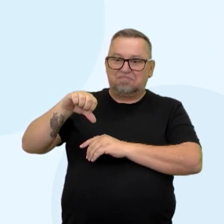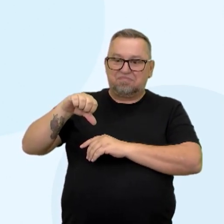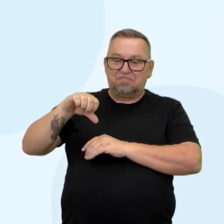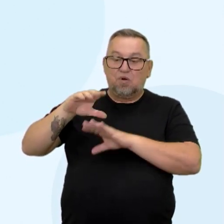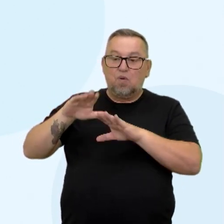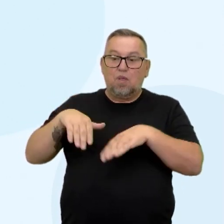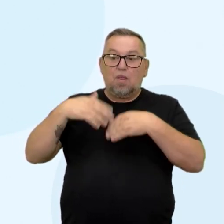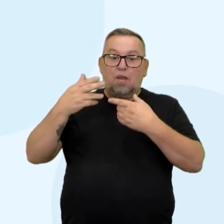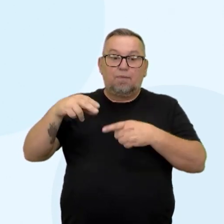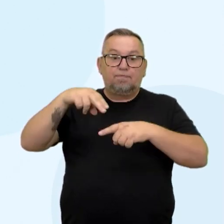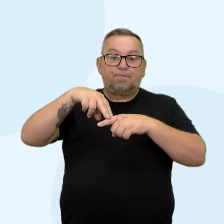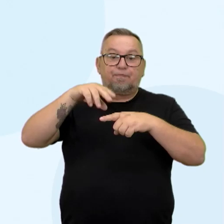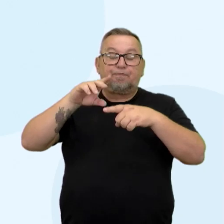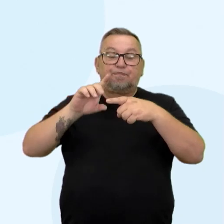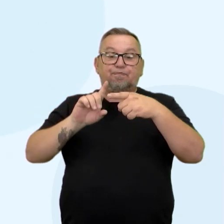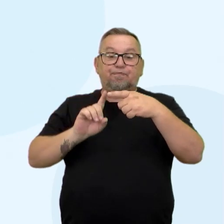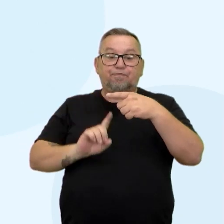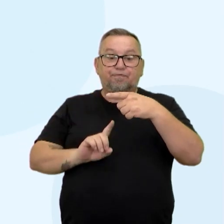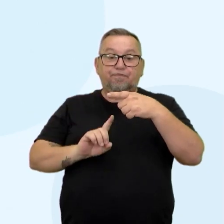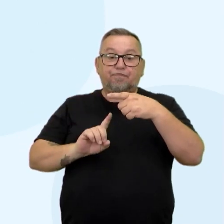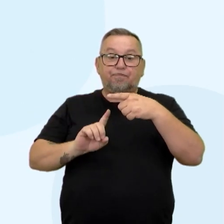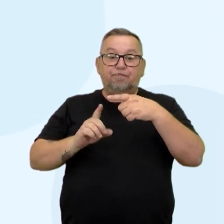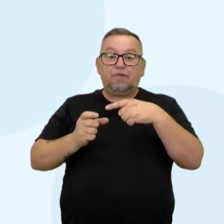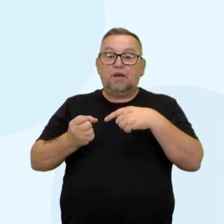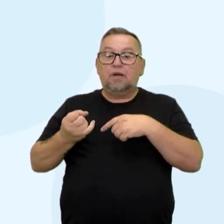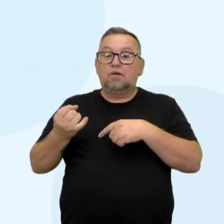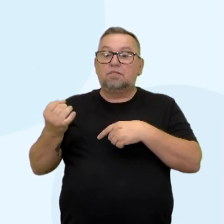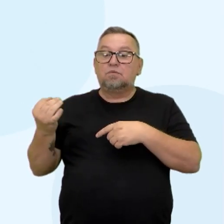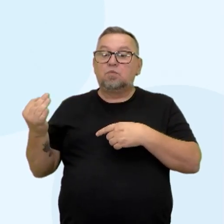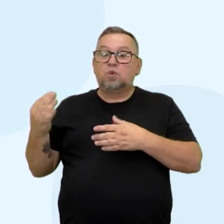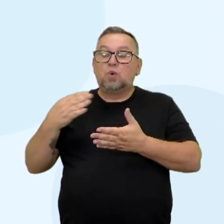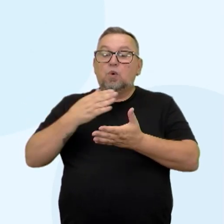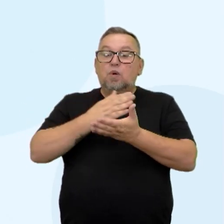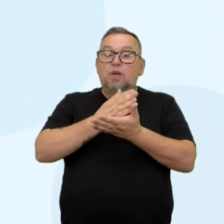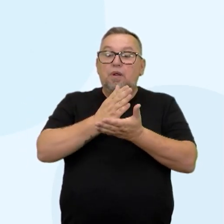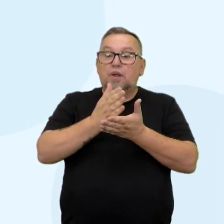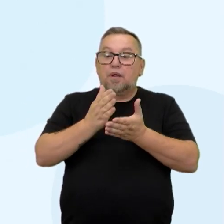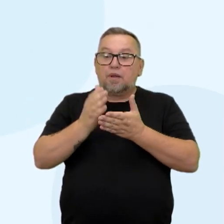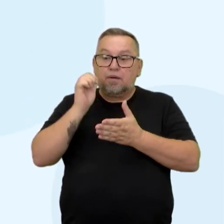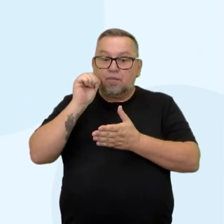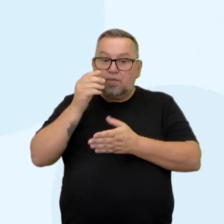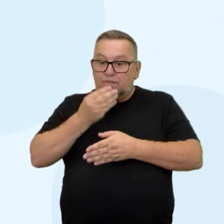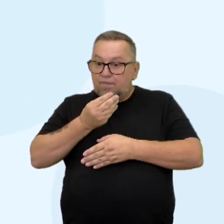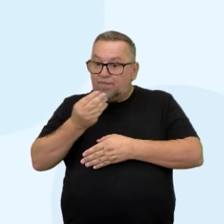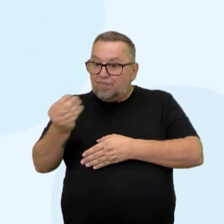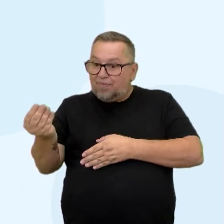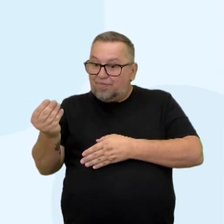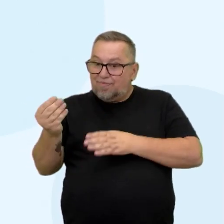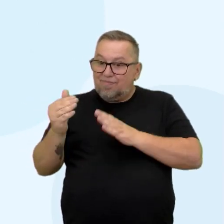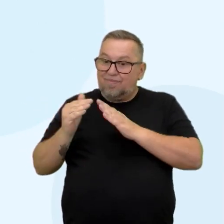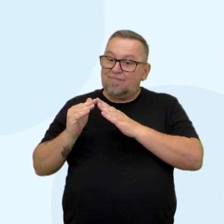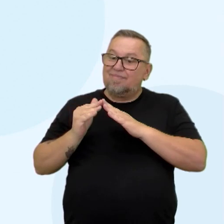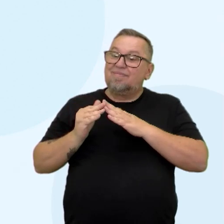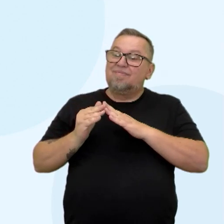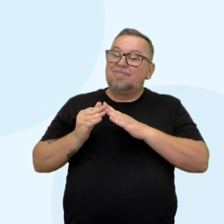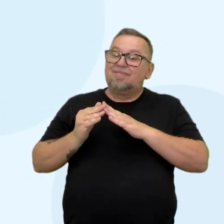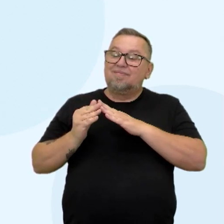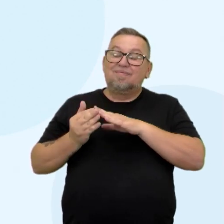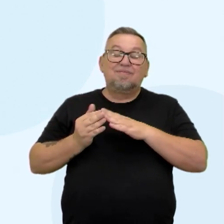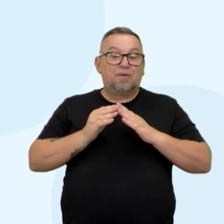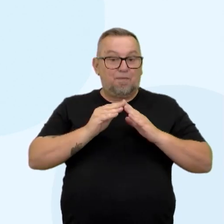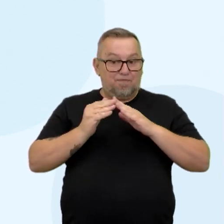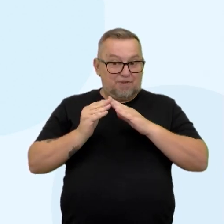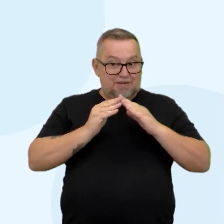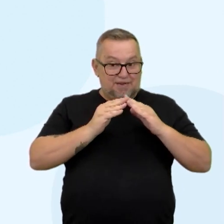Qual fração representa a quantidade de bolo que Marta deu para sua vizinha? Então,